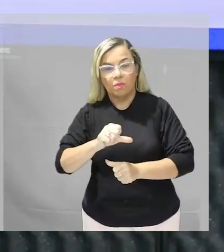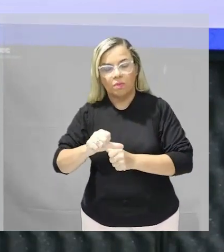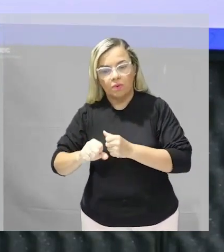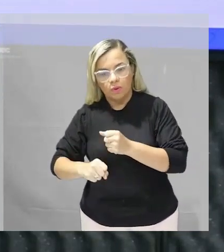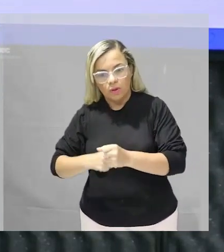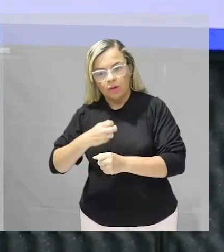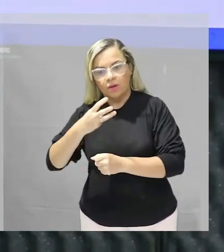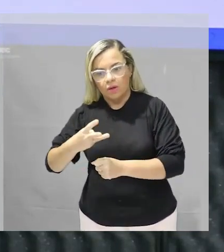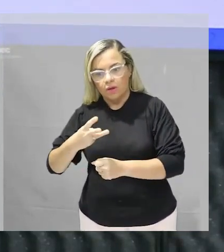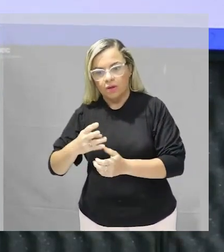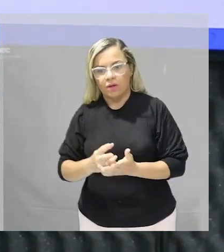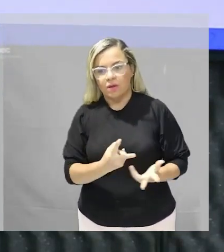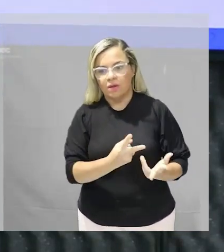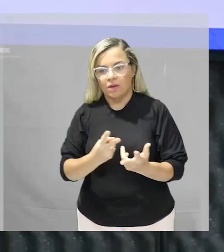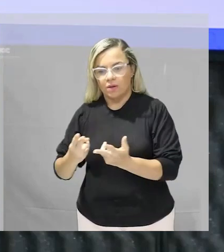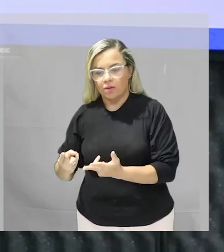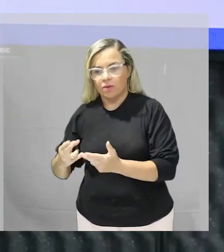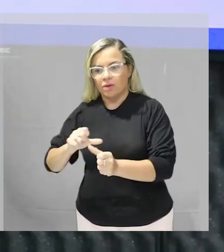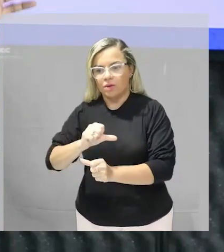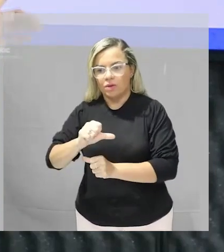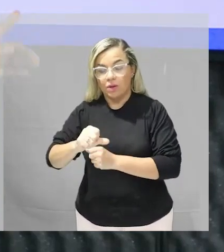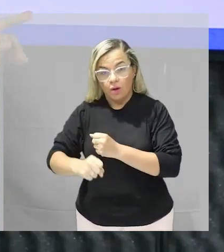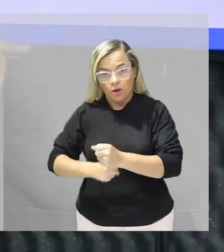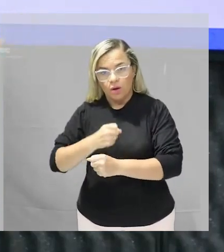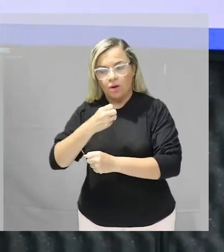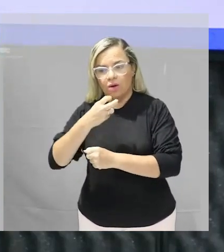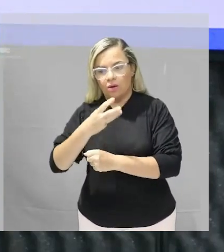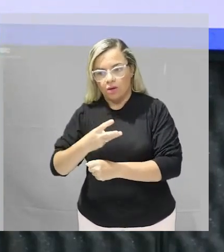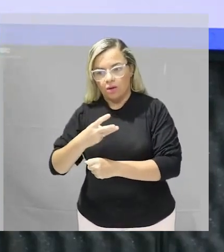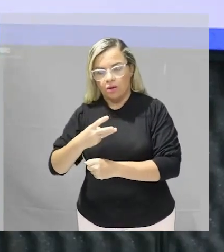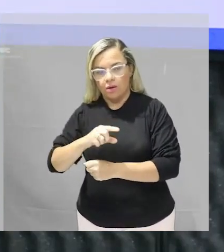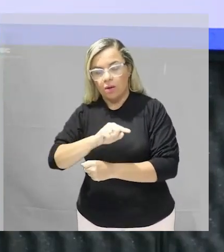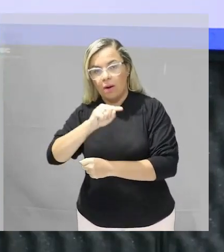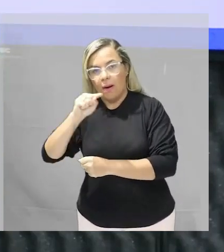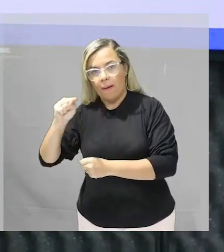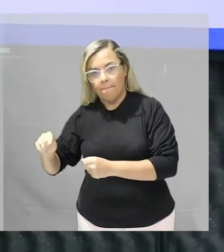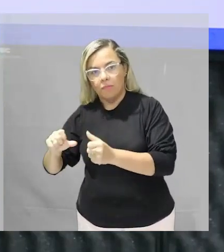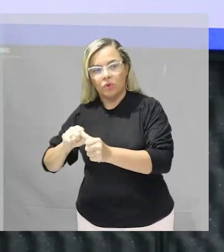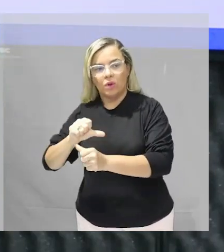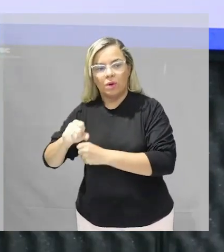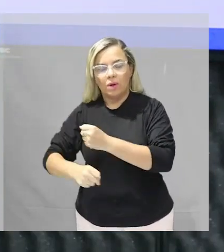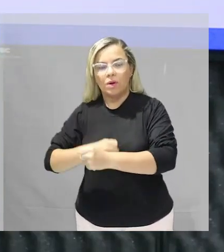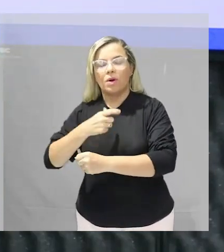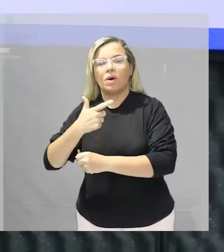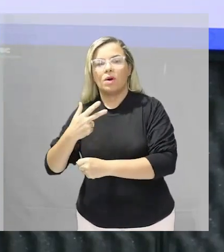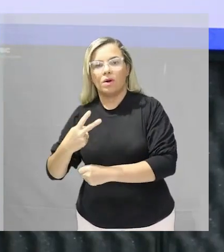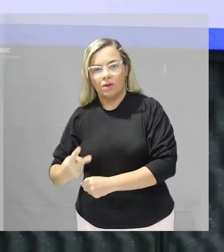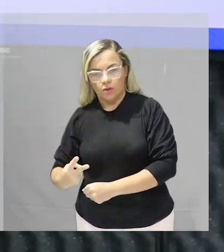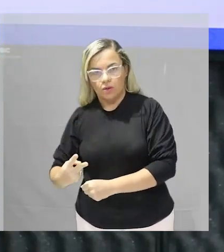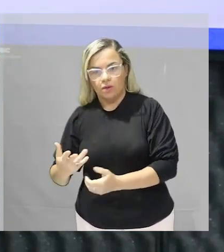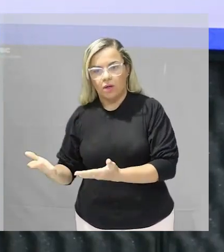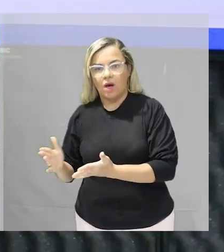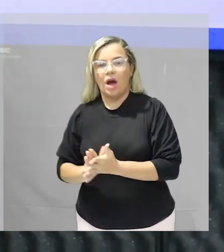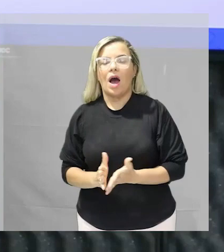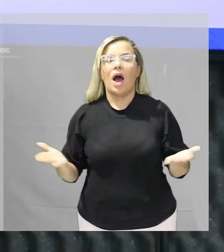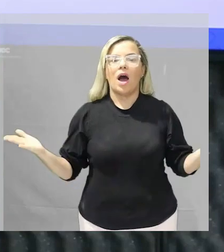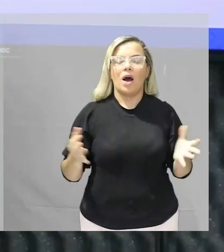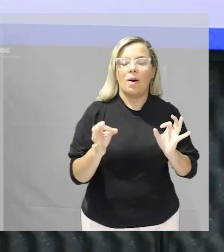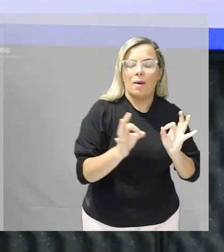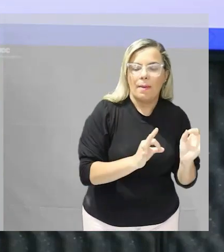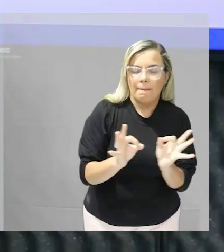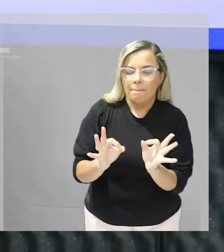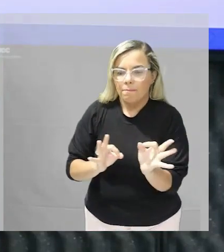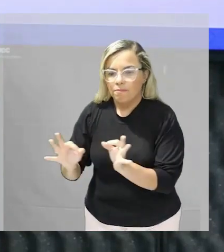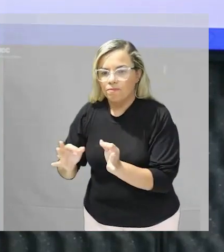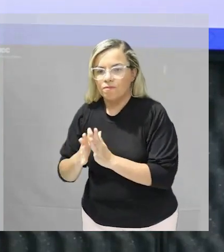ano 3 será igual a variação do ano 3 para o ano dois então nós vamos organizar de